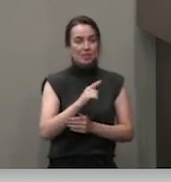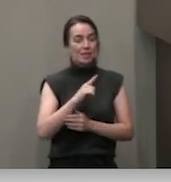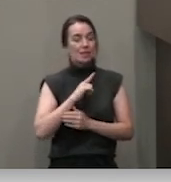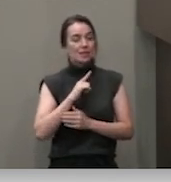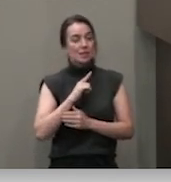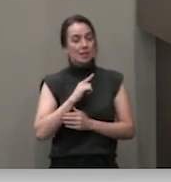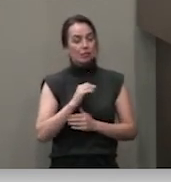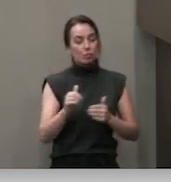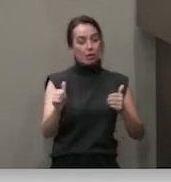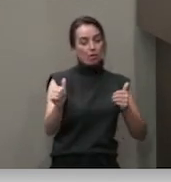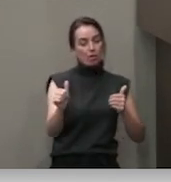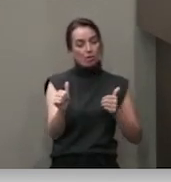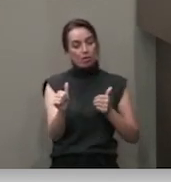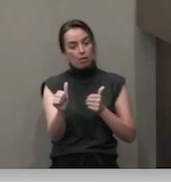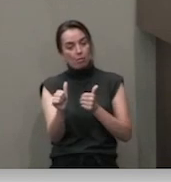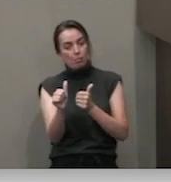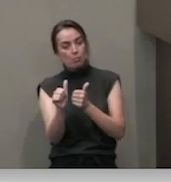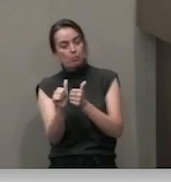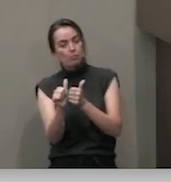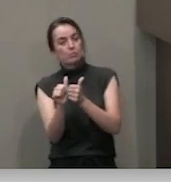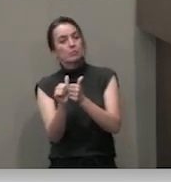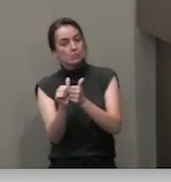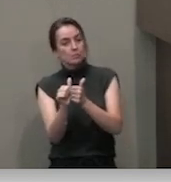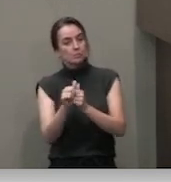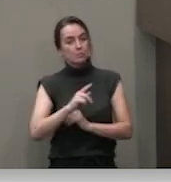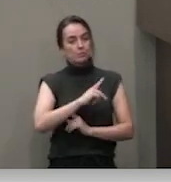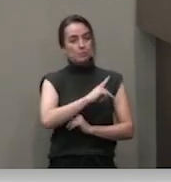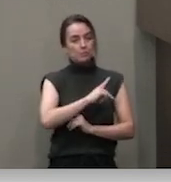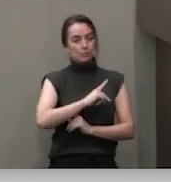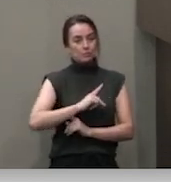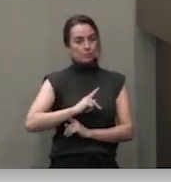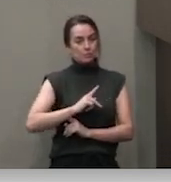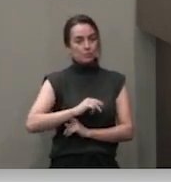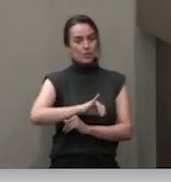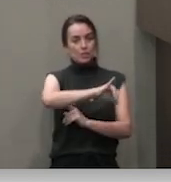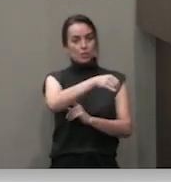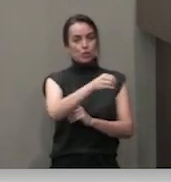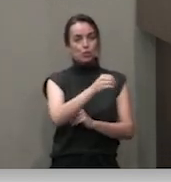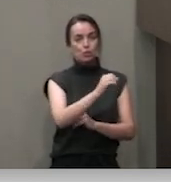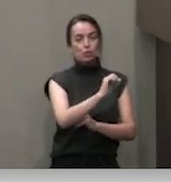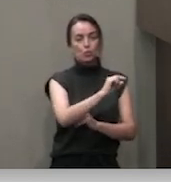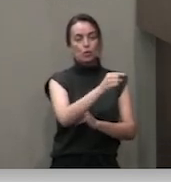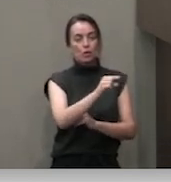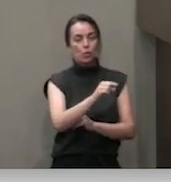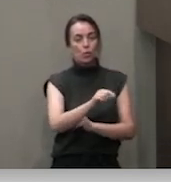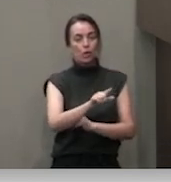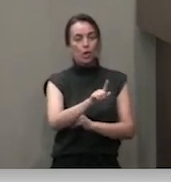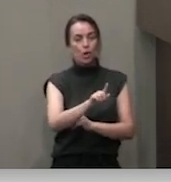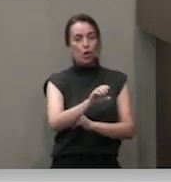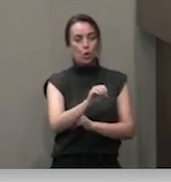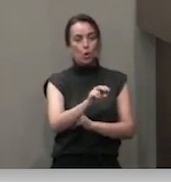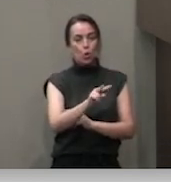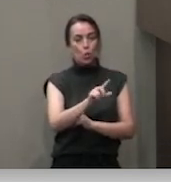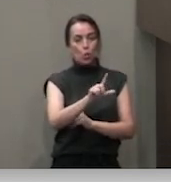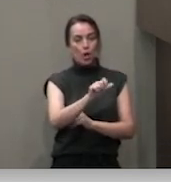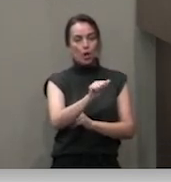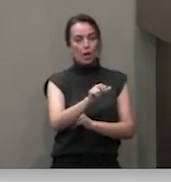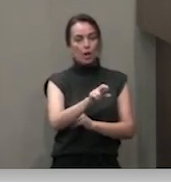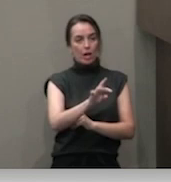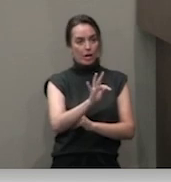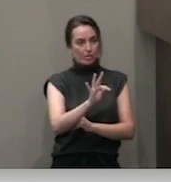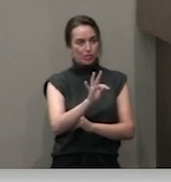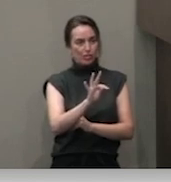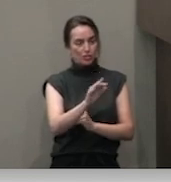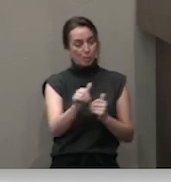grande do então presidente da república o João gul com o governo da